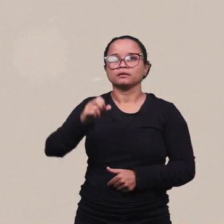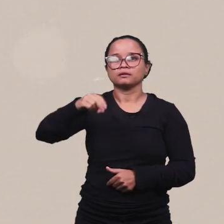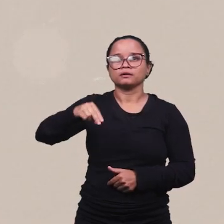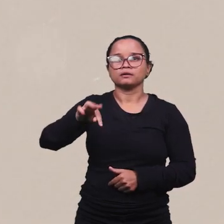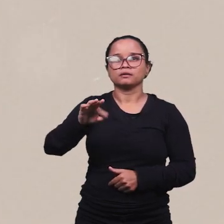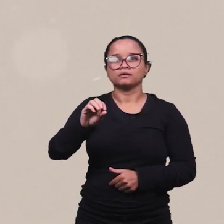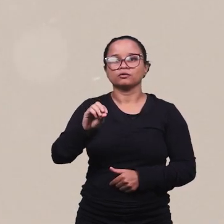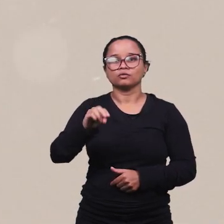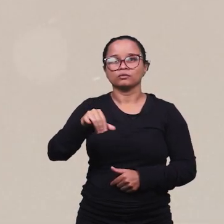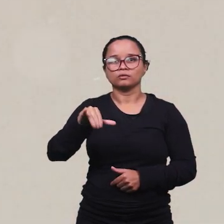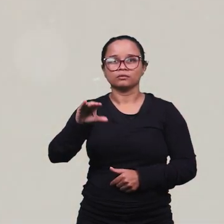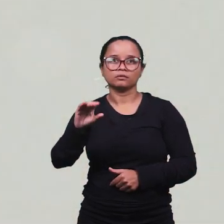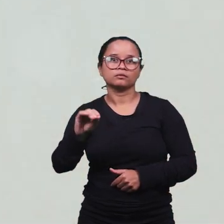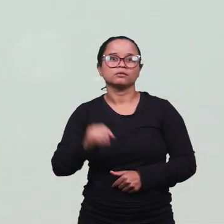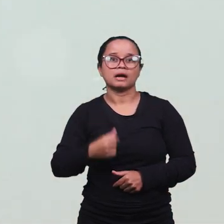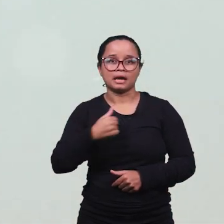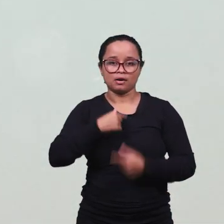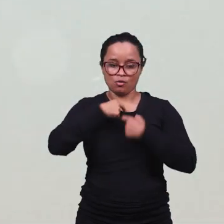é Antônio.